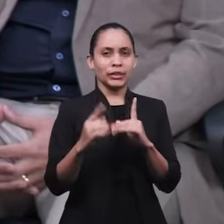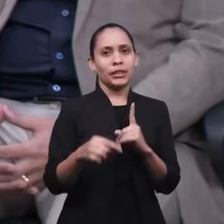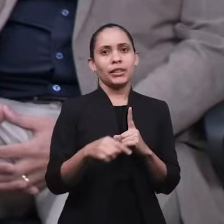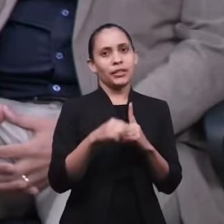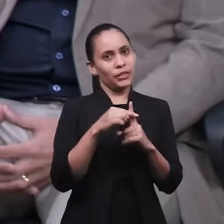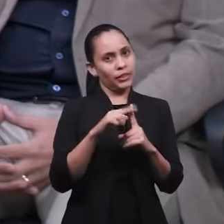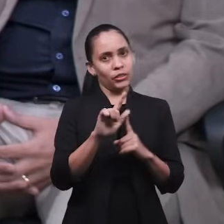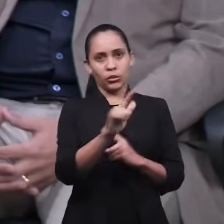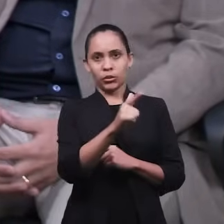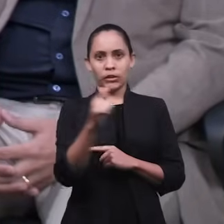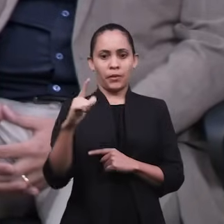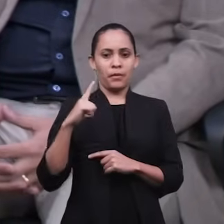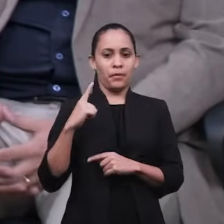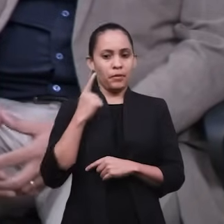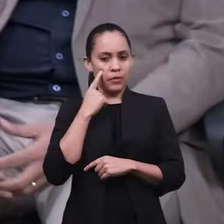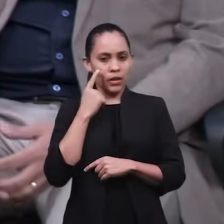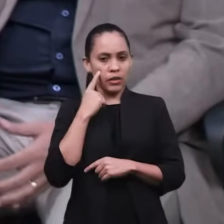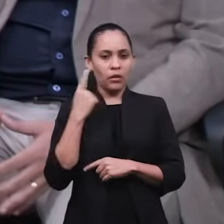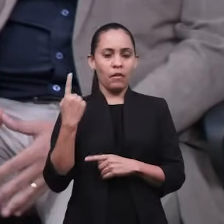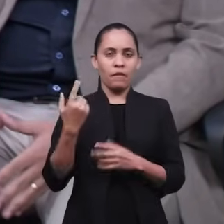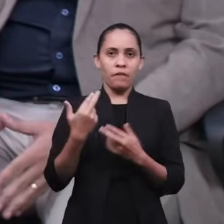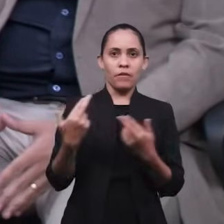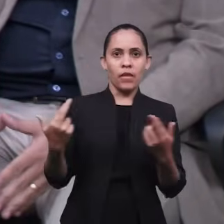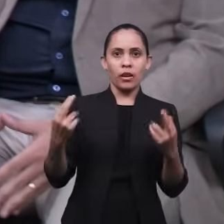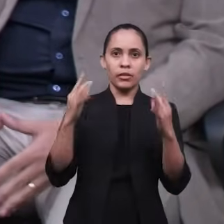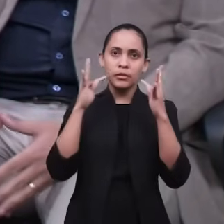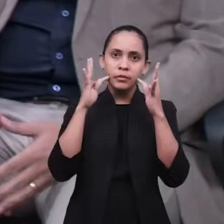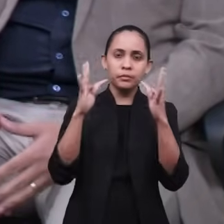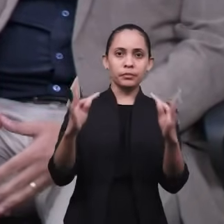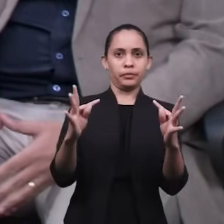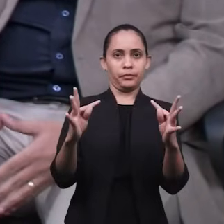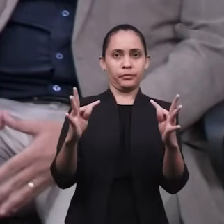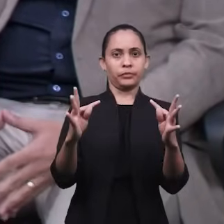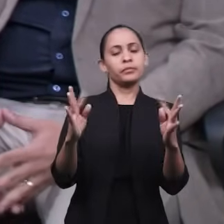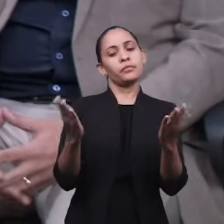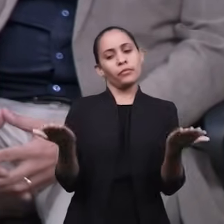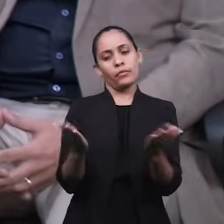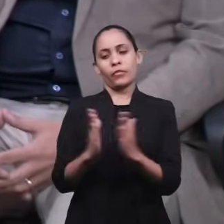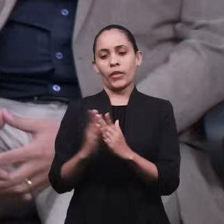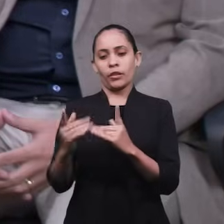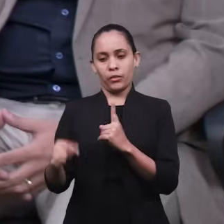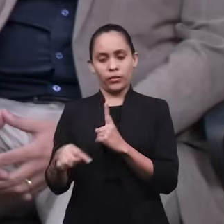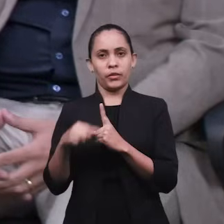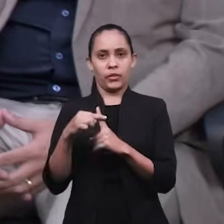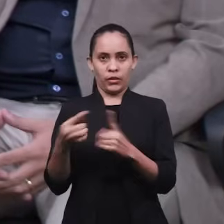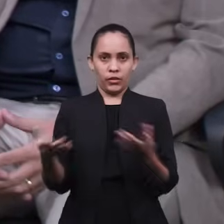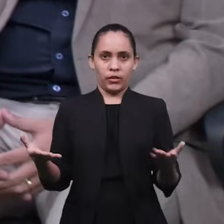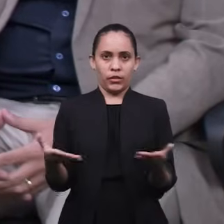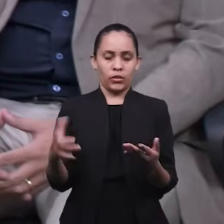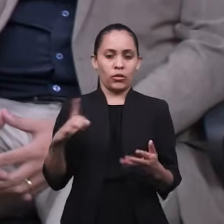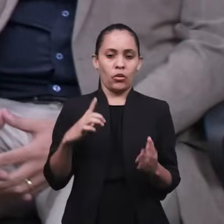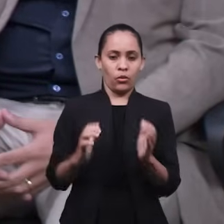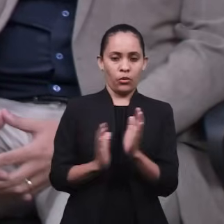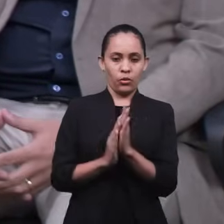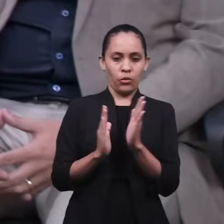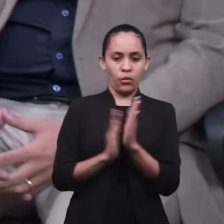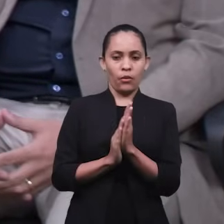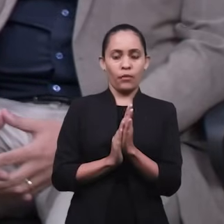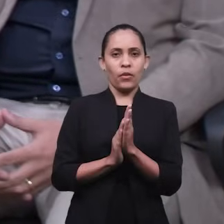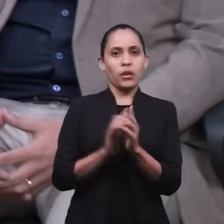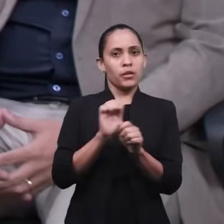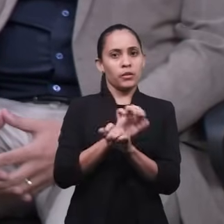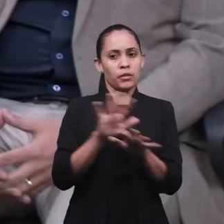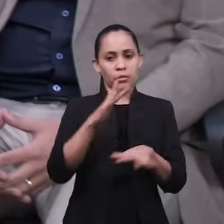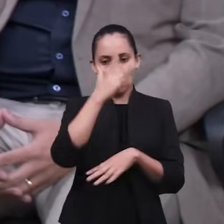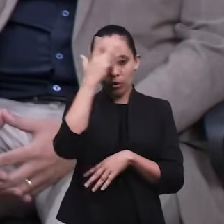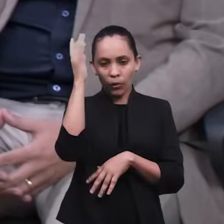denominações, né? Nós temos visto muitos testemunhos. Então, a igreja, o louvor, ele vai... As igrejas